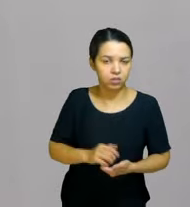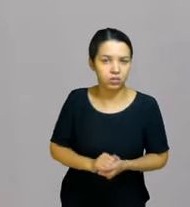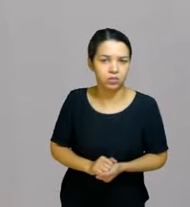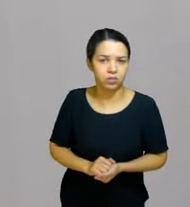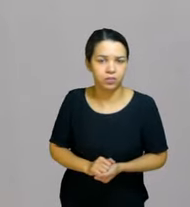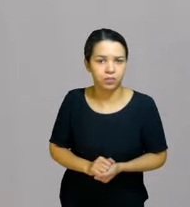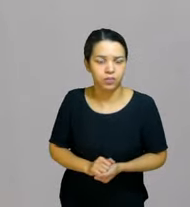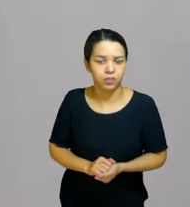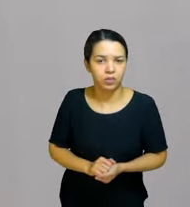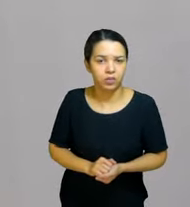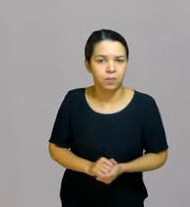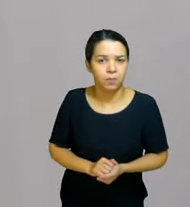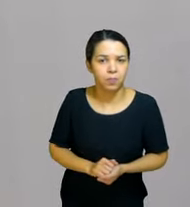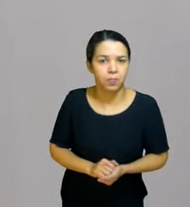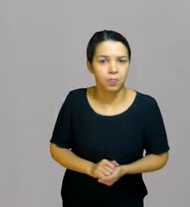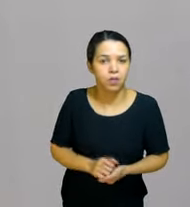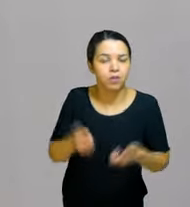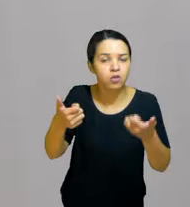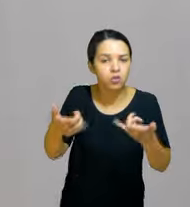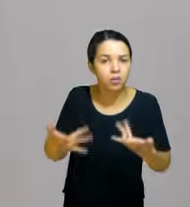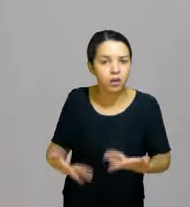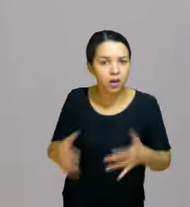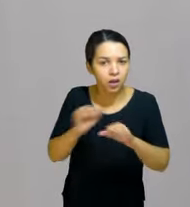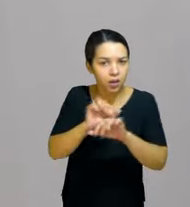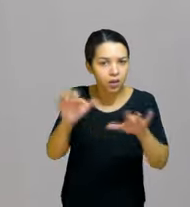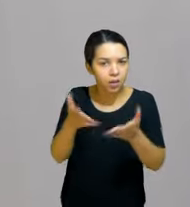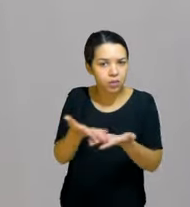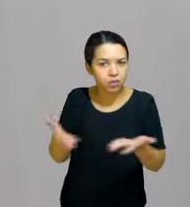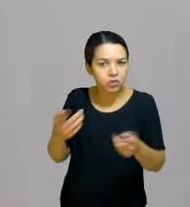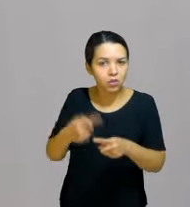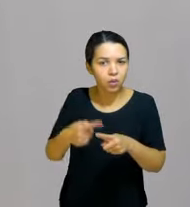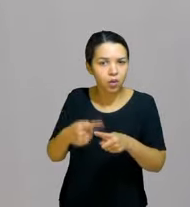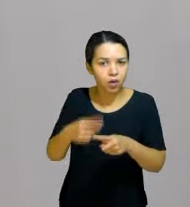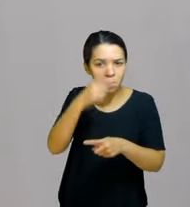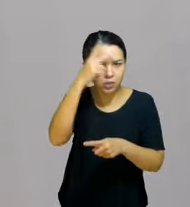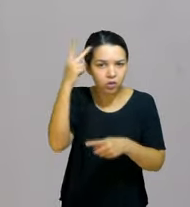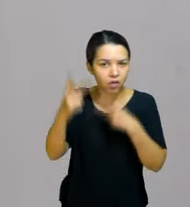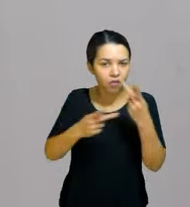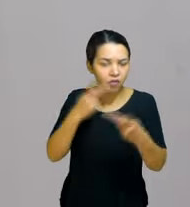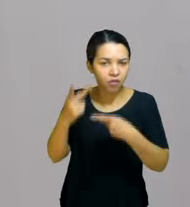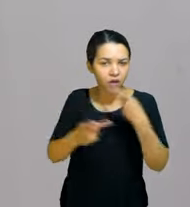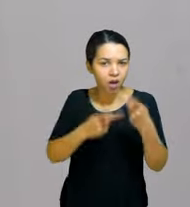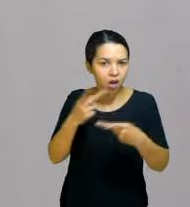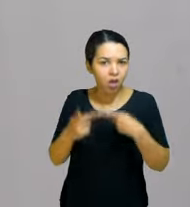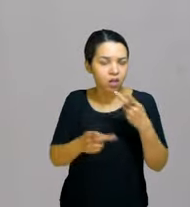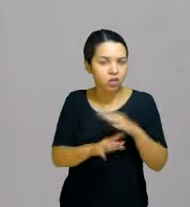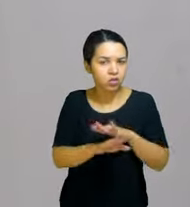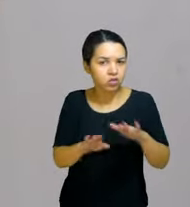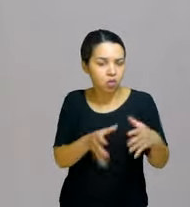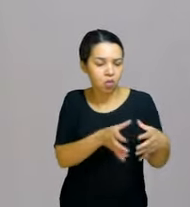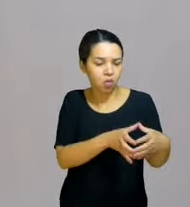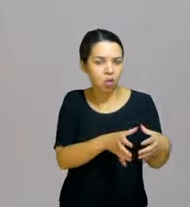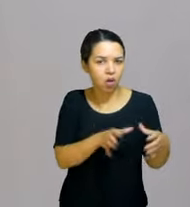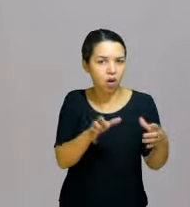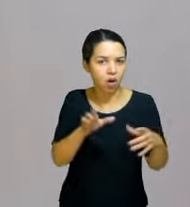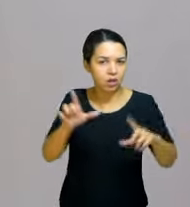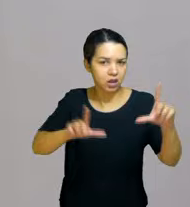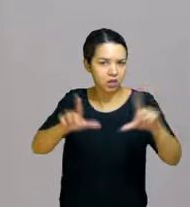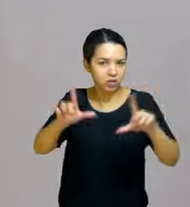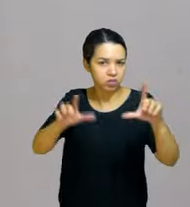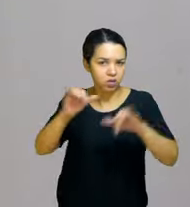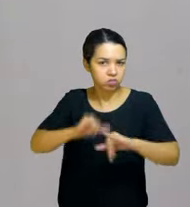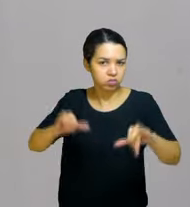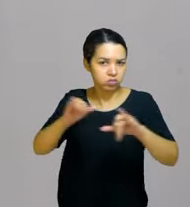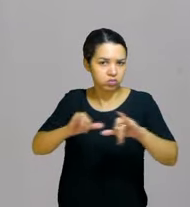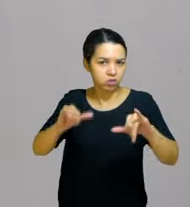isso tudo, deputados, porque as coisas foram colocadas de forma muito unilateral na imprensa. A imprensa só